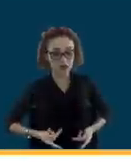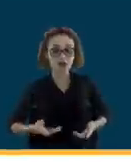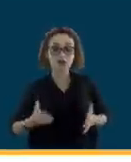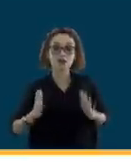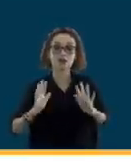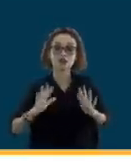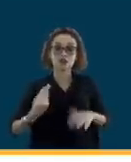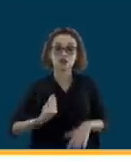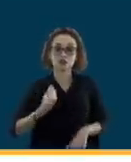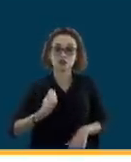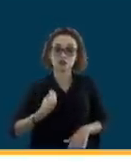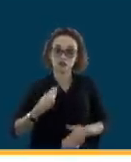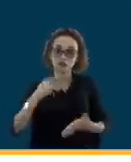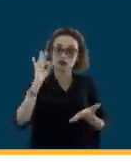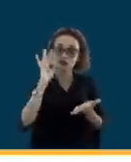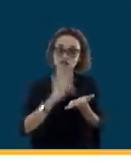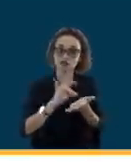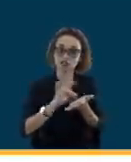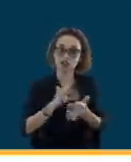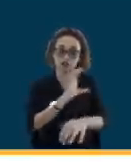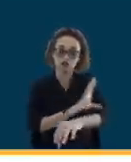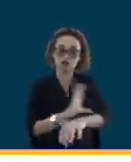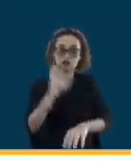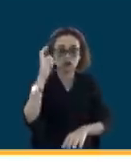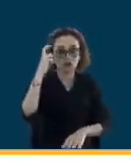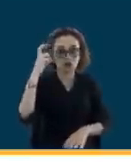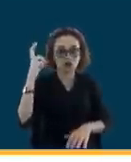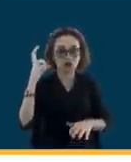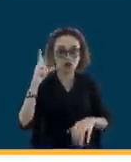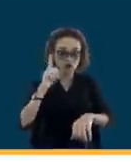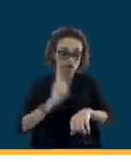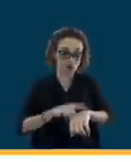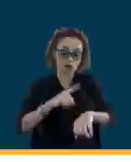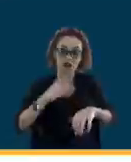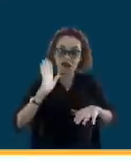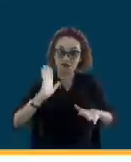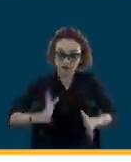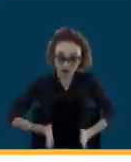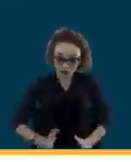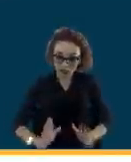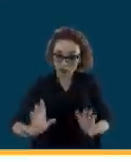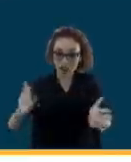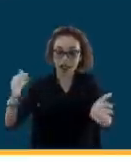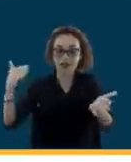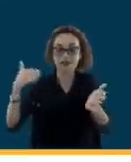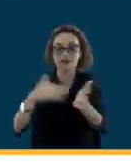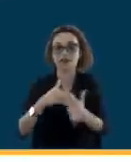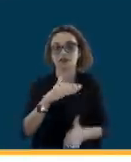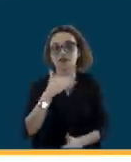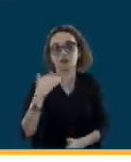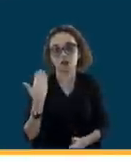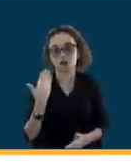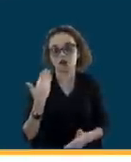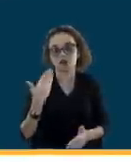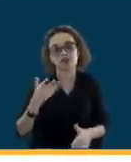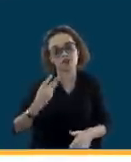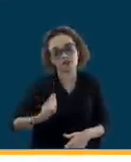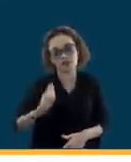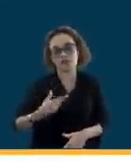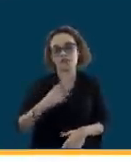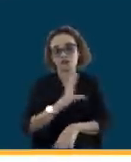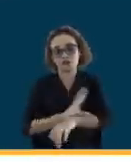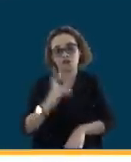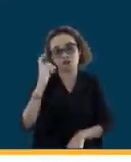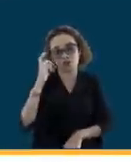vivendo uma realidade cultural desde o momento que a gente nasce até o momento que a gente vai embora, né? Então, acho importante a gente ter essa noção